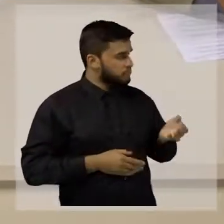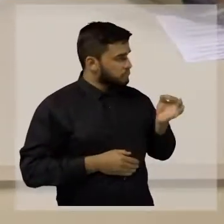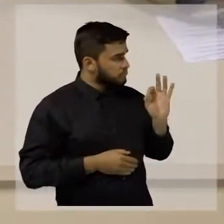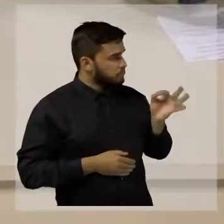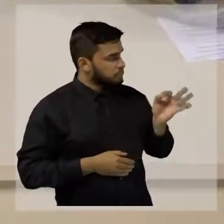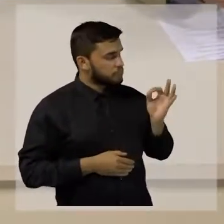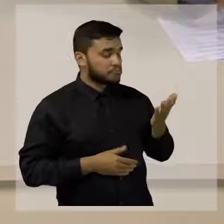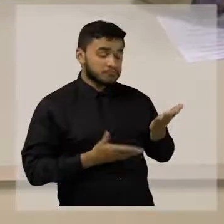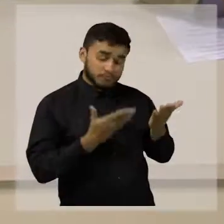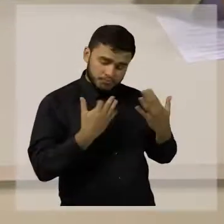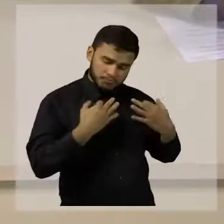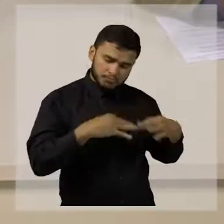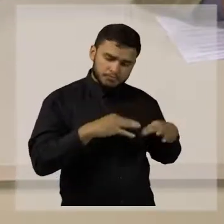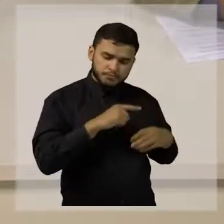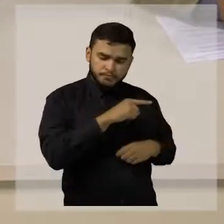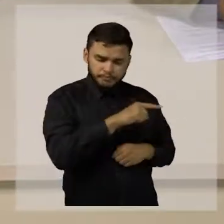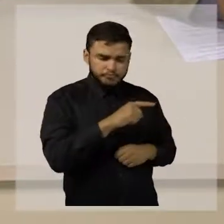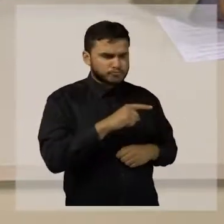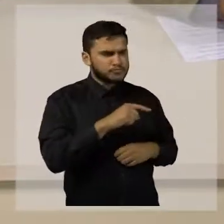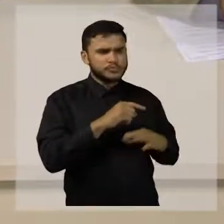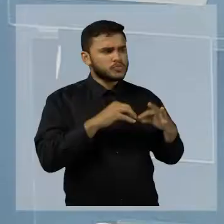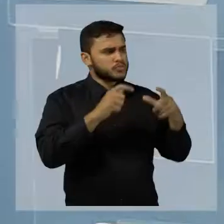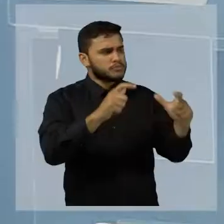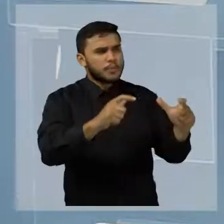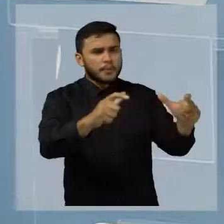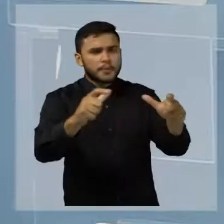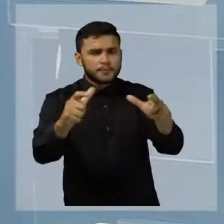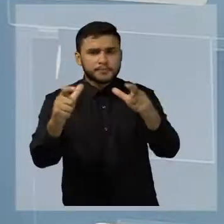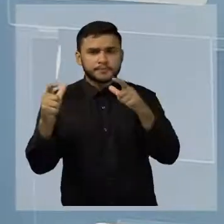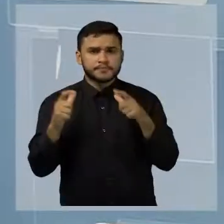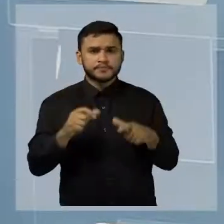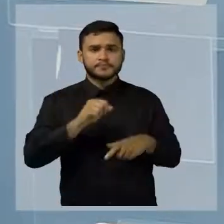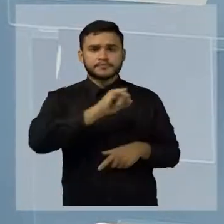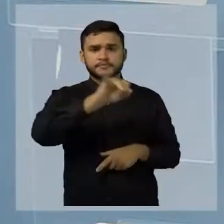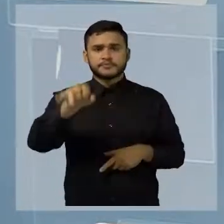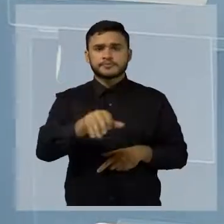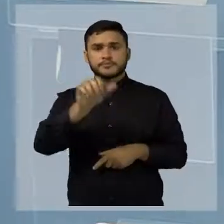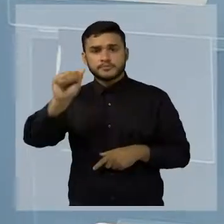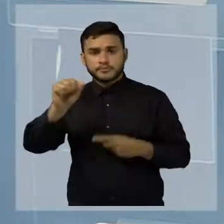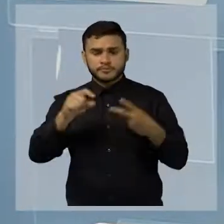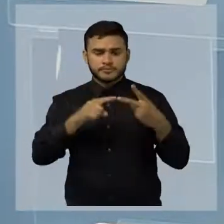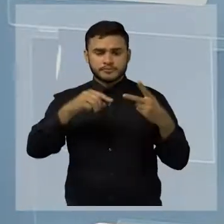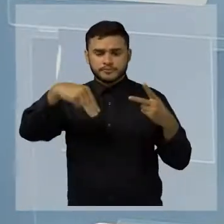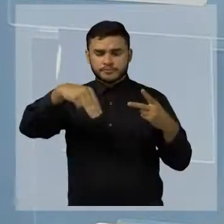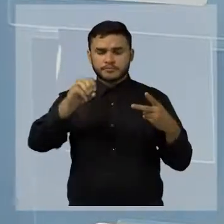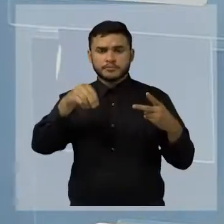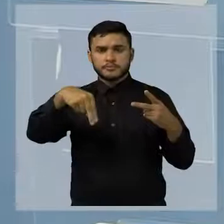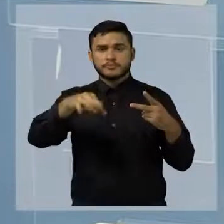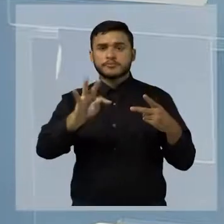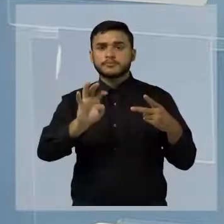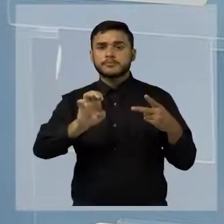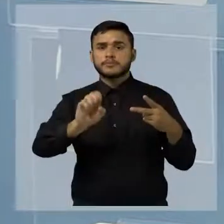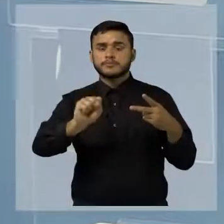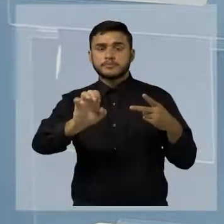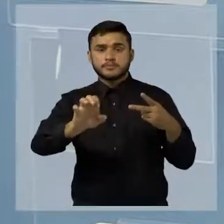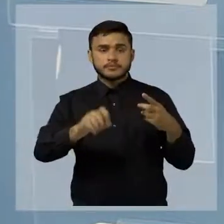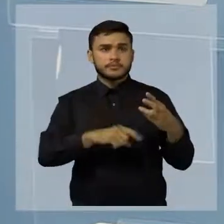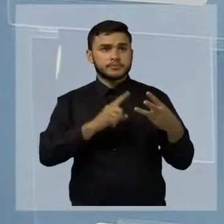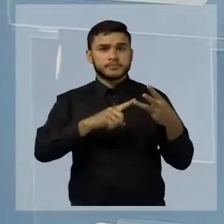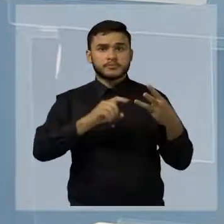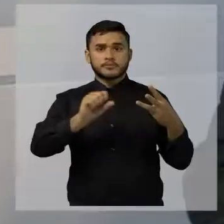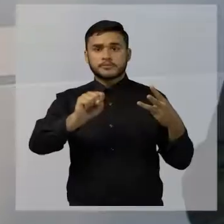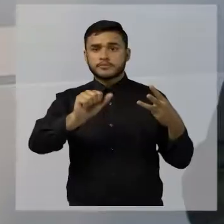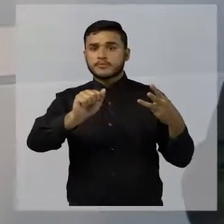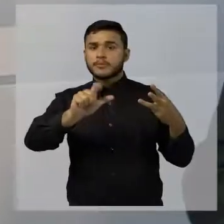atuação em toda a cidade de Fortaleza, mas precisamente ali no Jardim América, no Montese, né, nas comunidades da